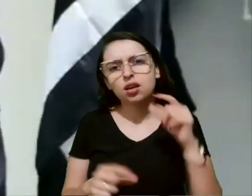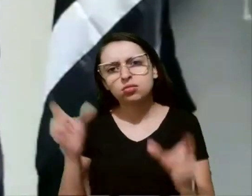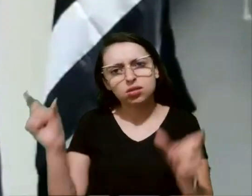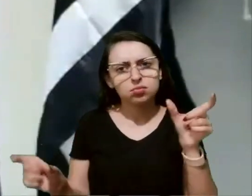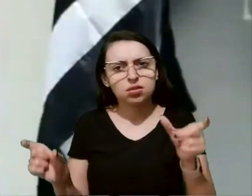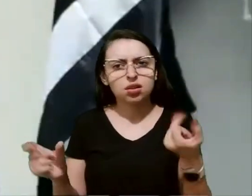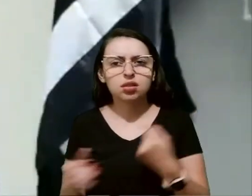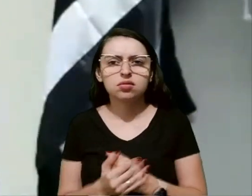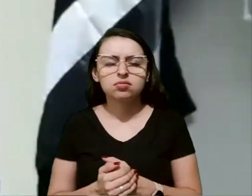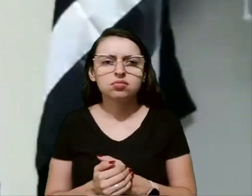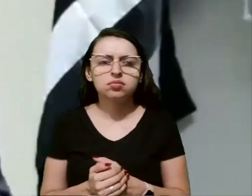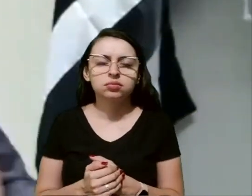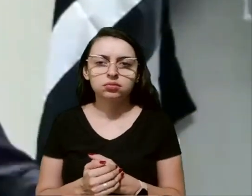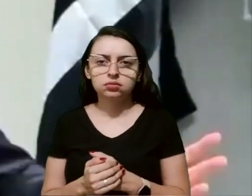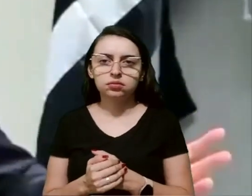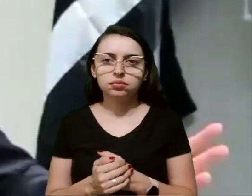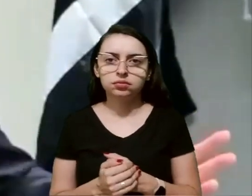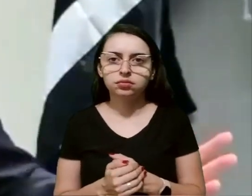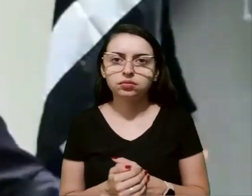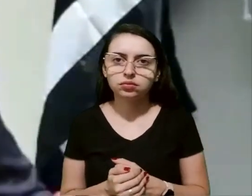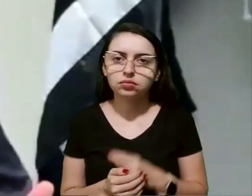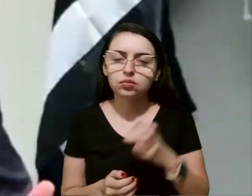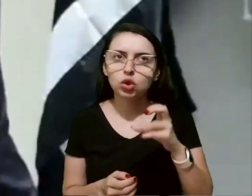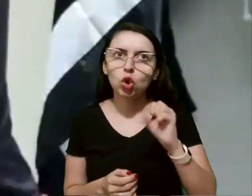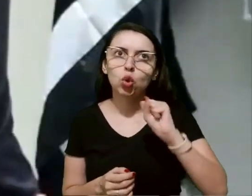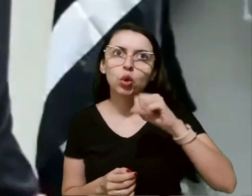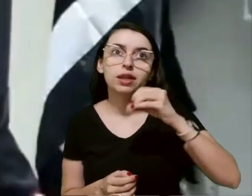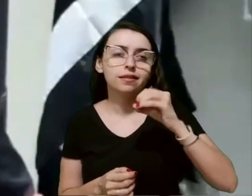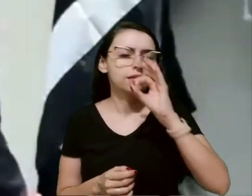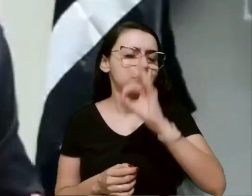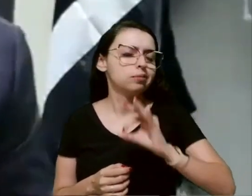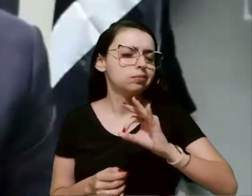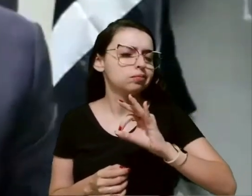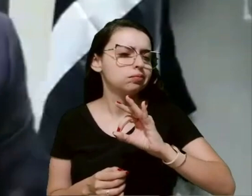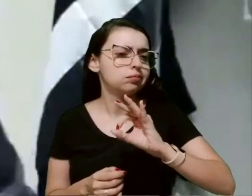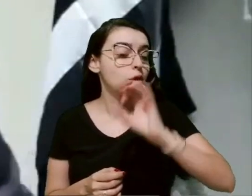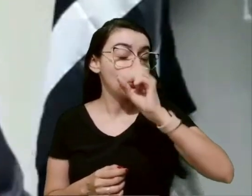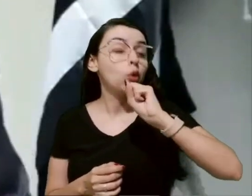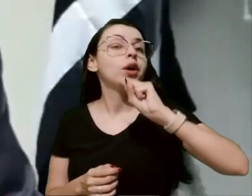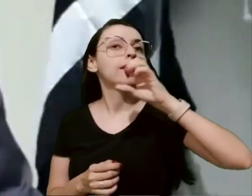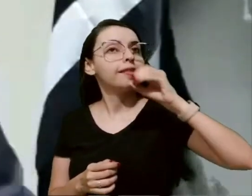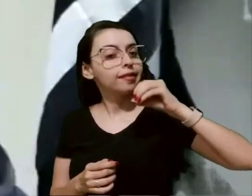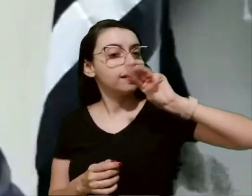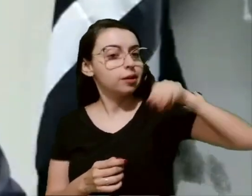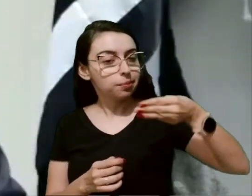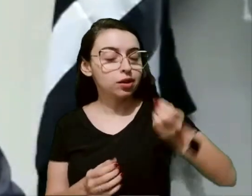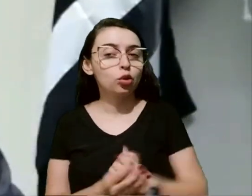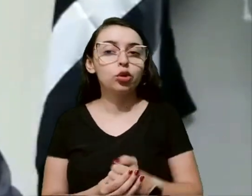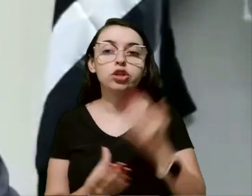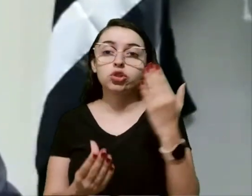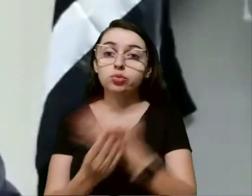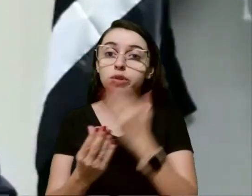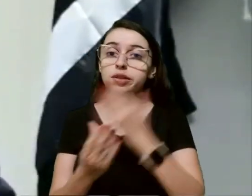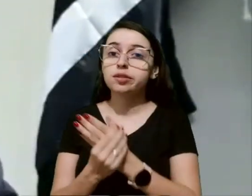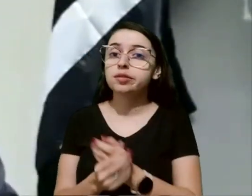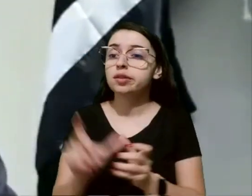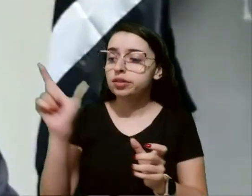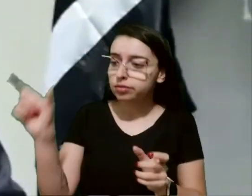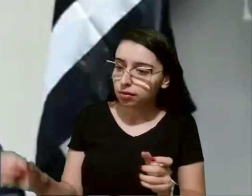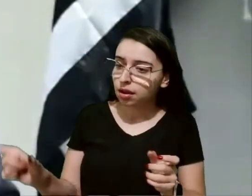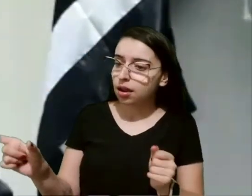partes, de um lado, numa população de 80 milhões de casos, por que que eles seriam... Um lado